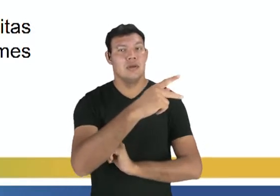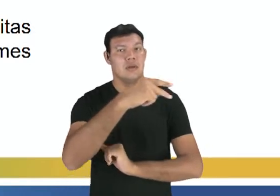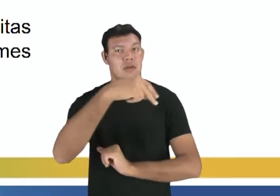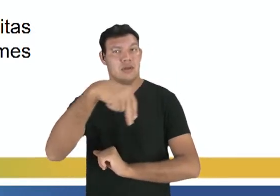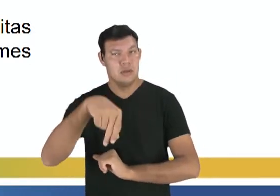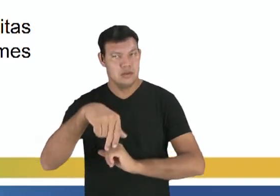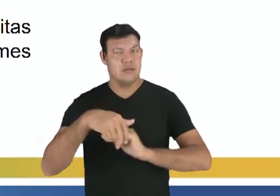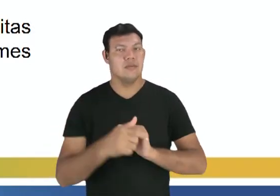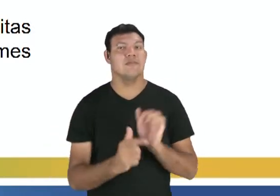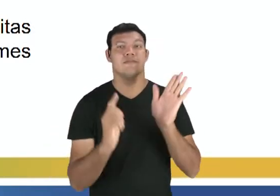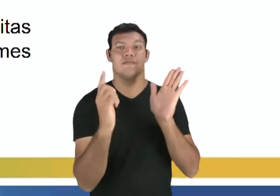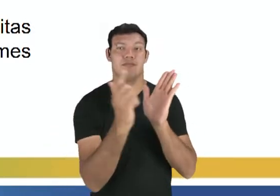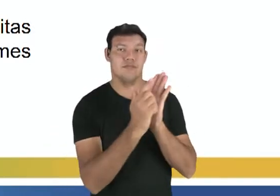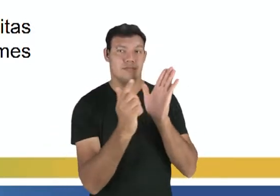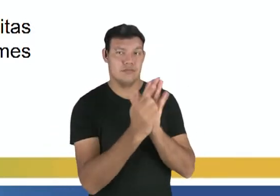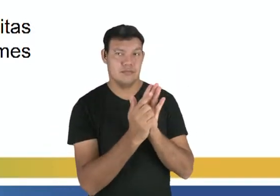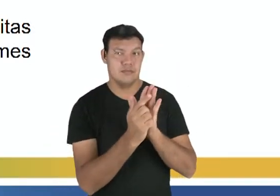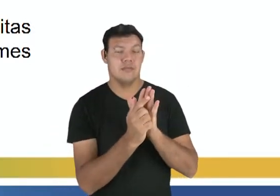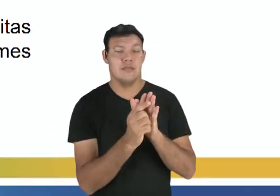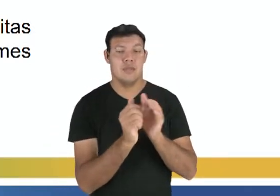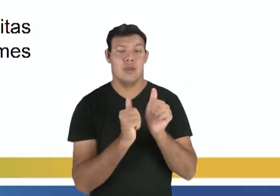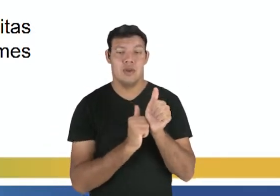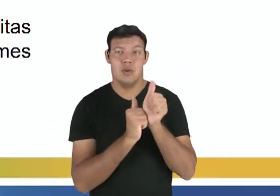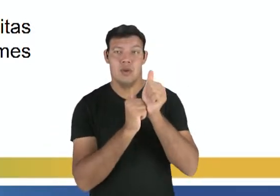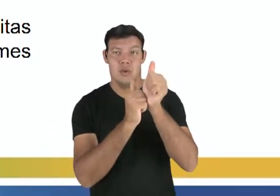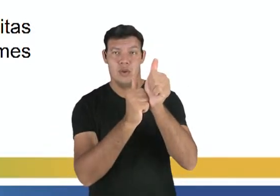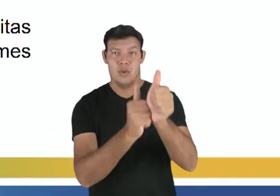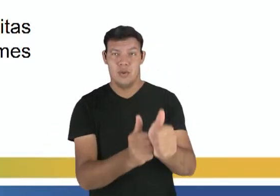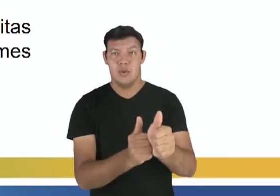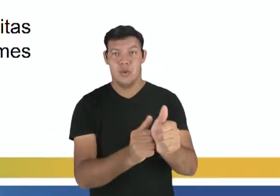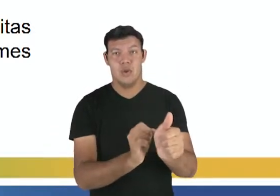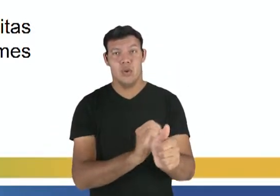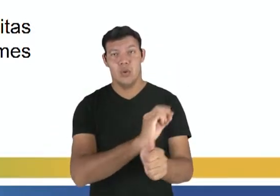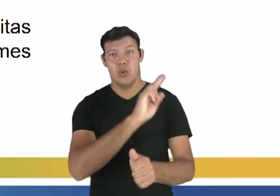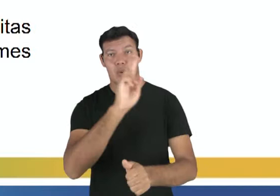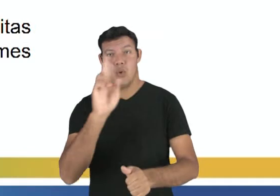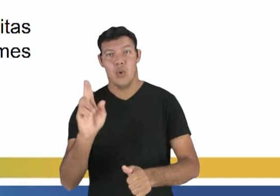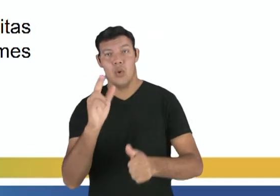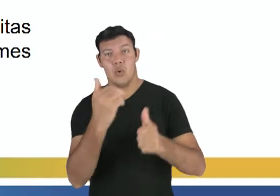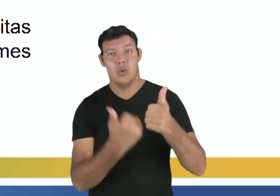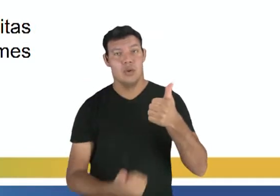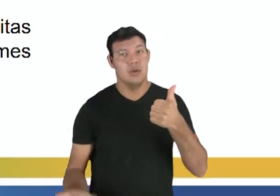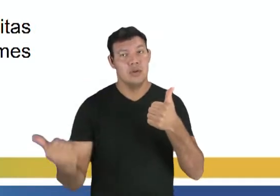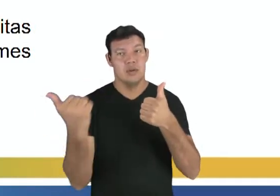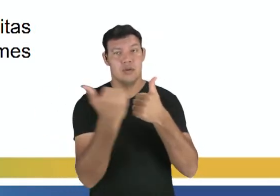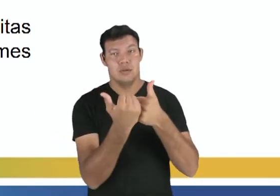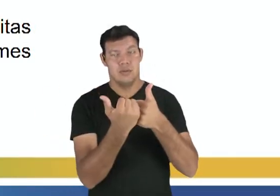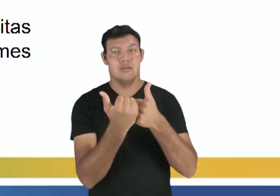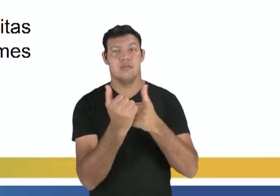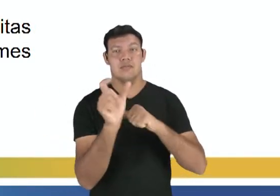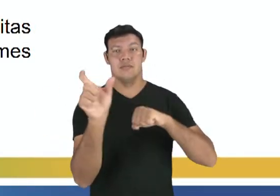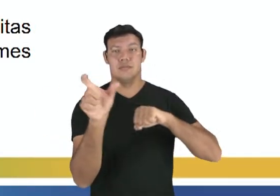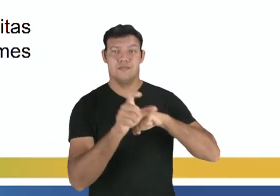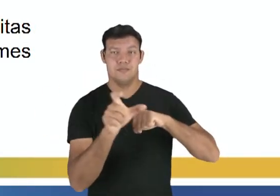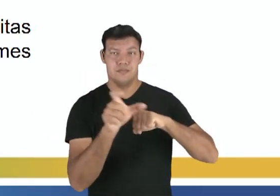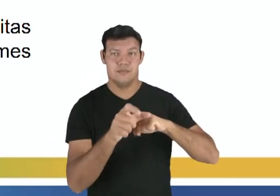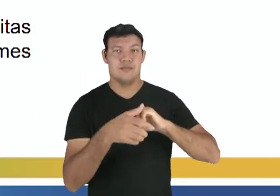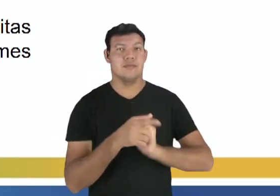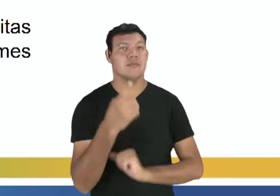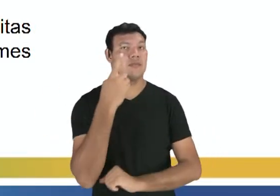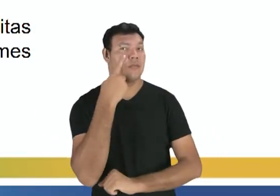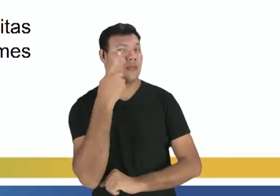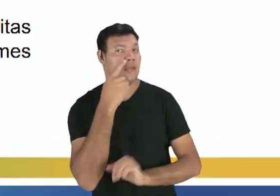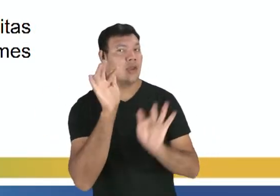eles servem para acompanhar ou substituir o substantivo. Olhem novamente